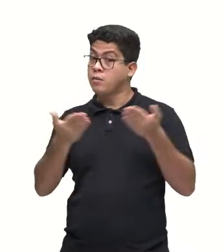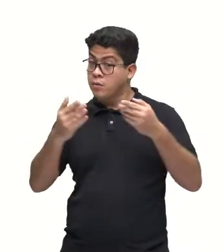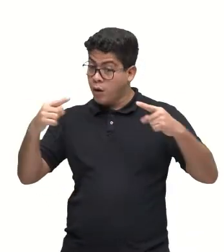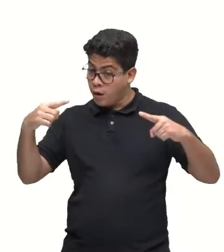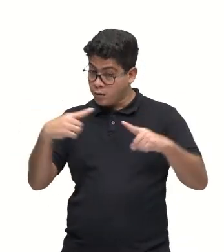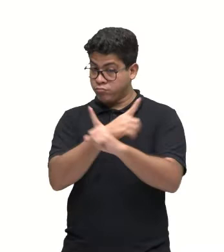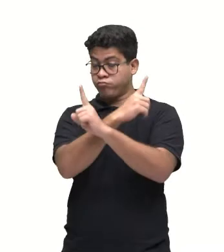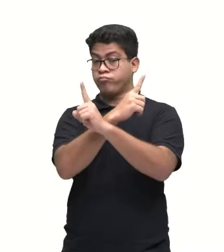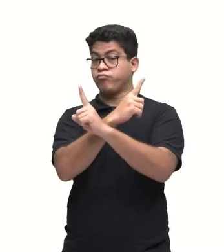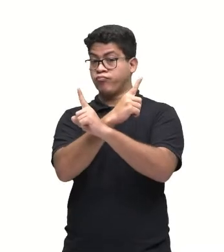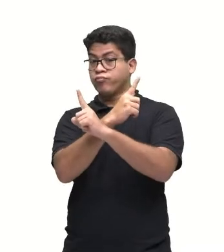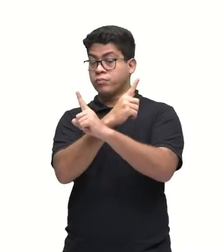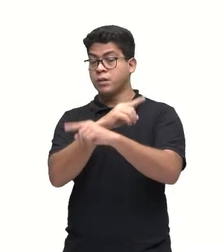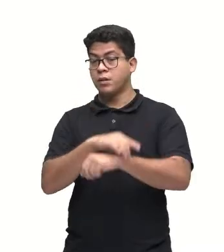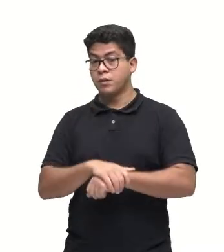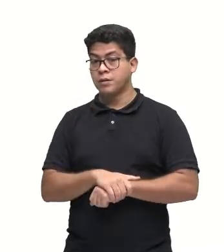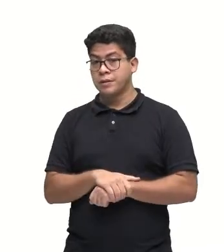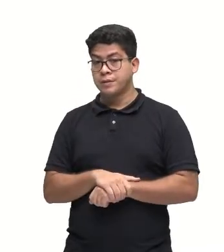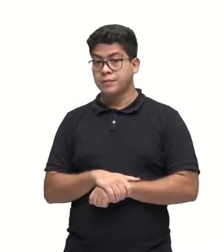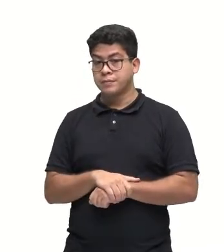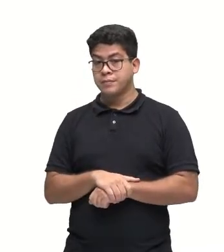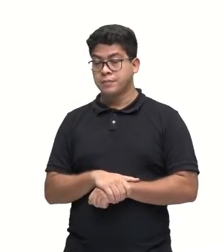X vezes 8